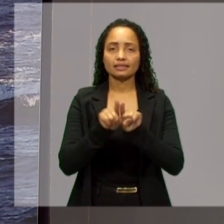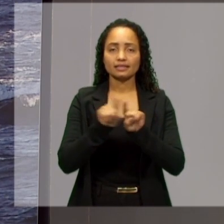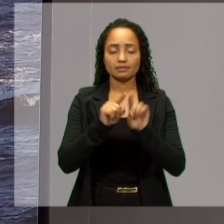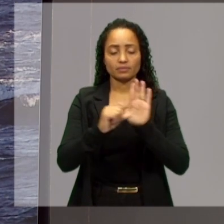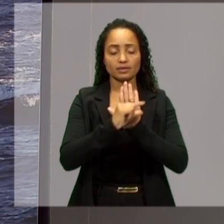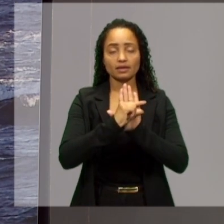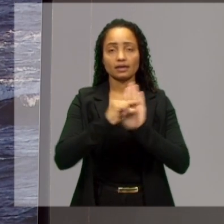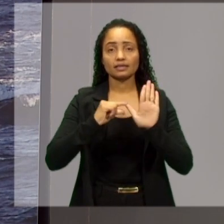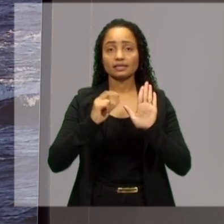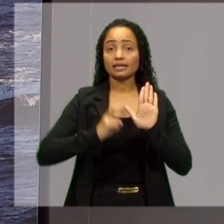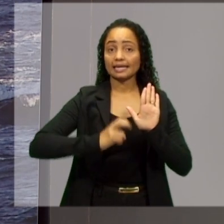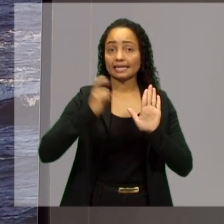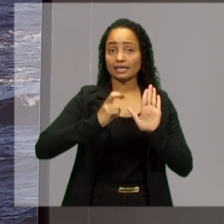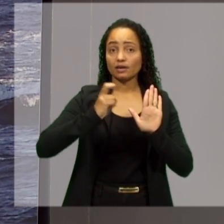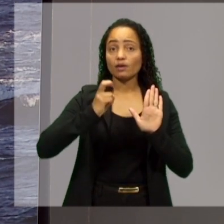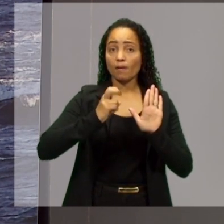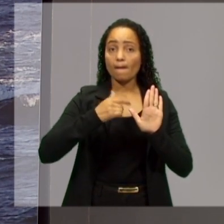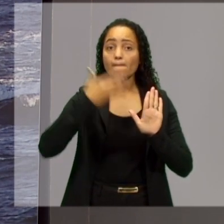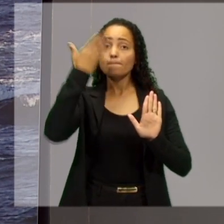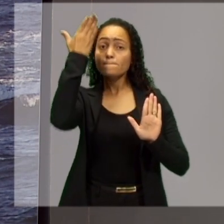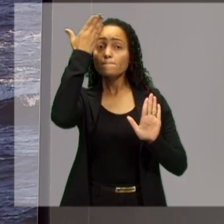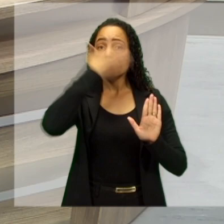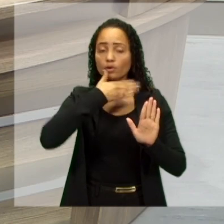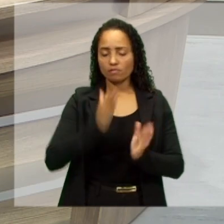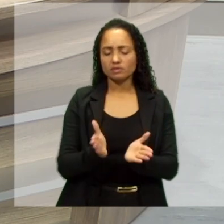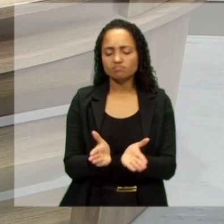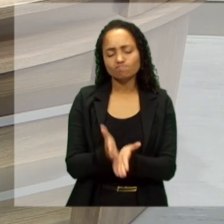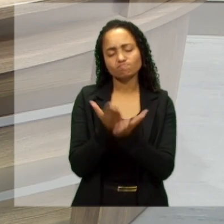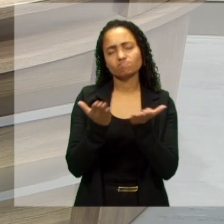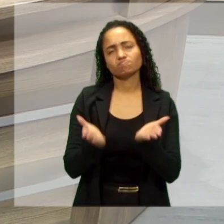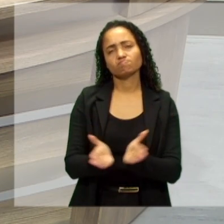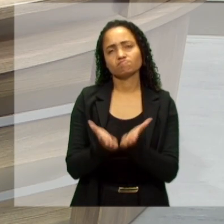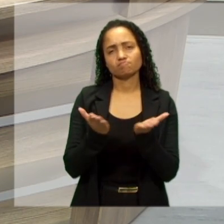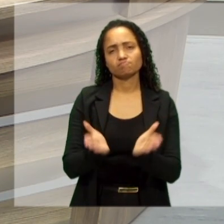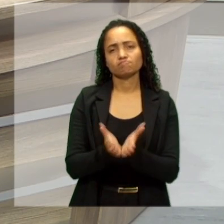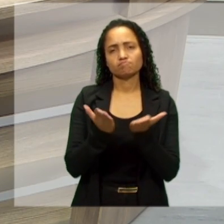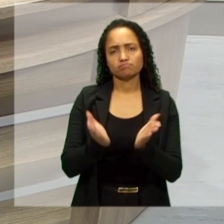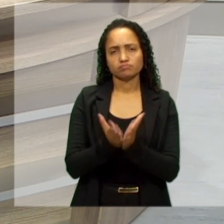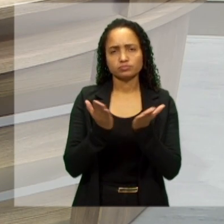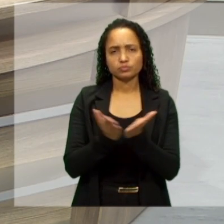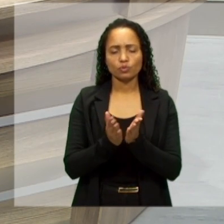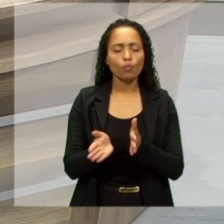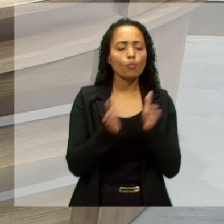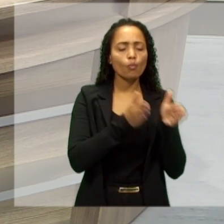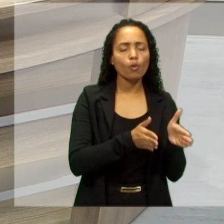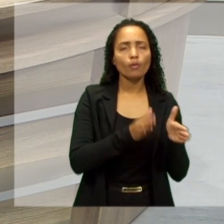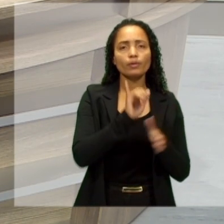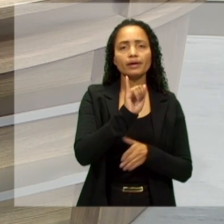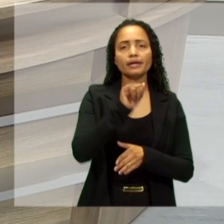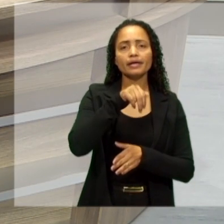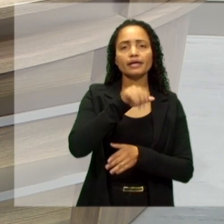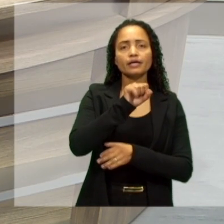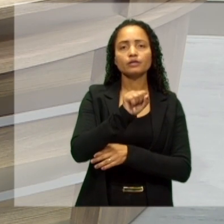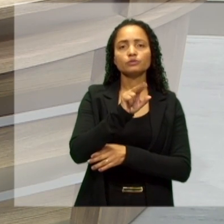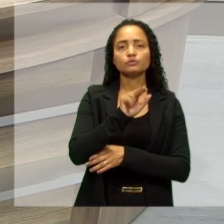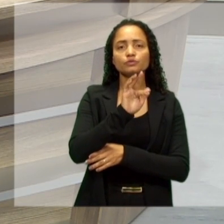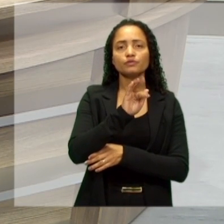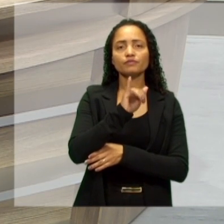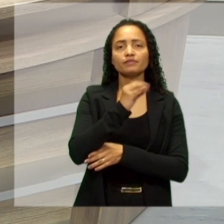para quem comprove insuficiência de recursos. Qual é a diferença de insuficiência de recursos para, por exemplo,